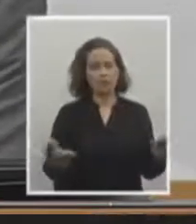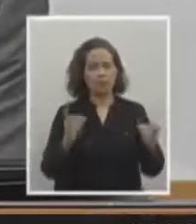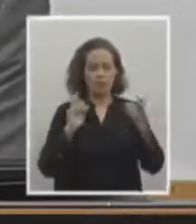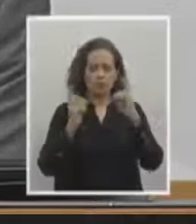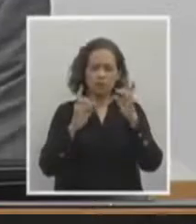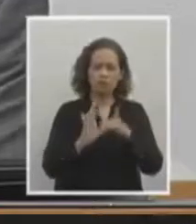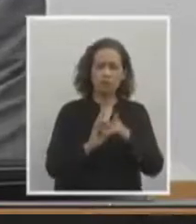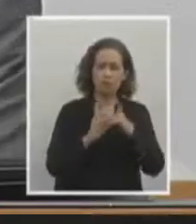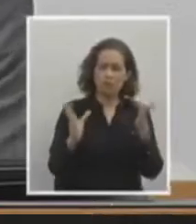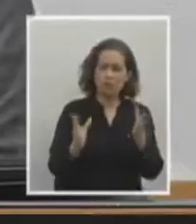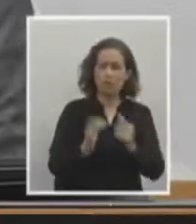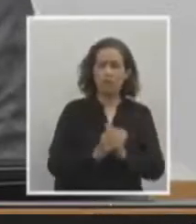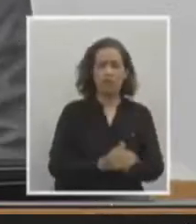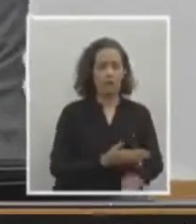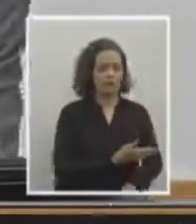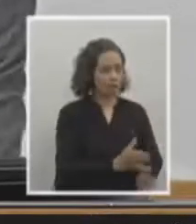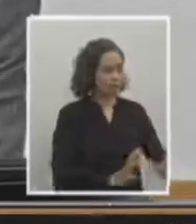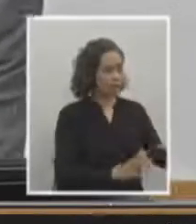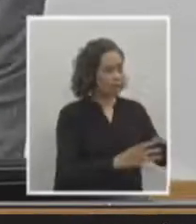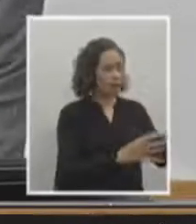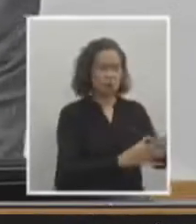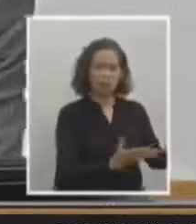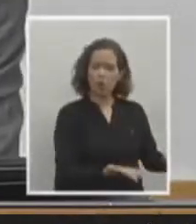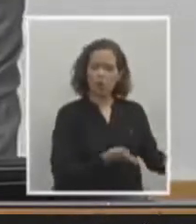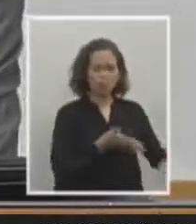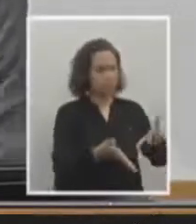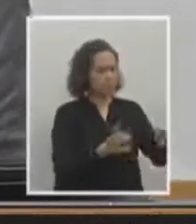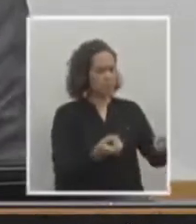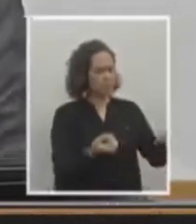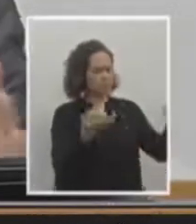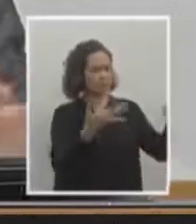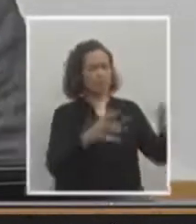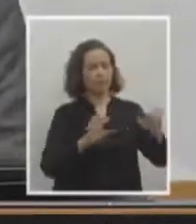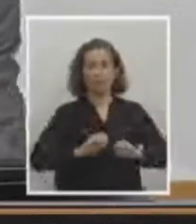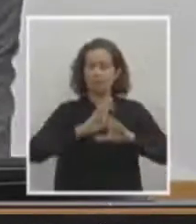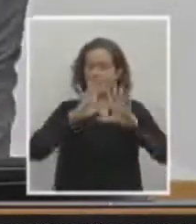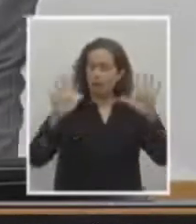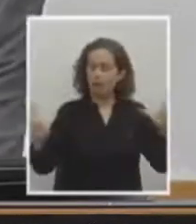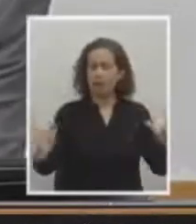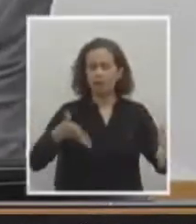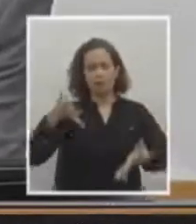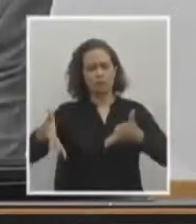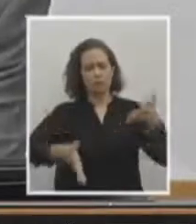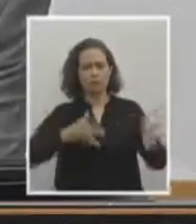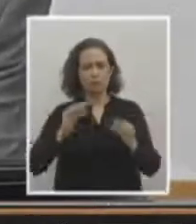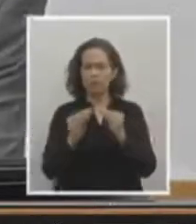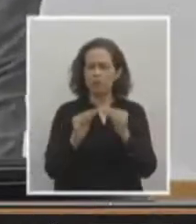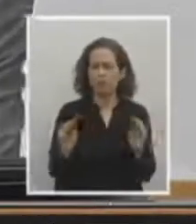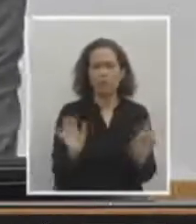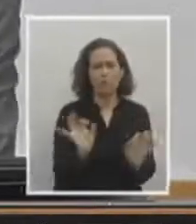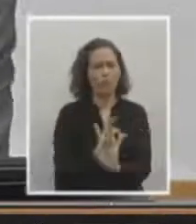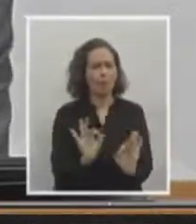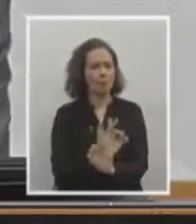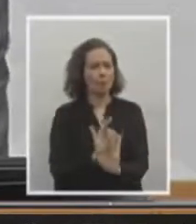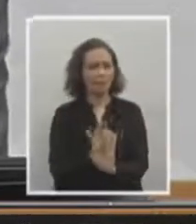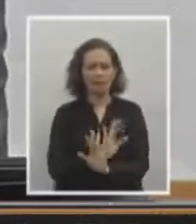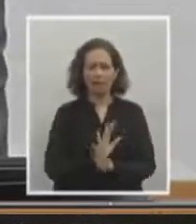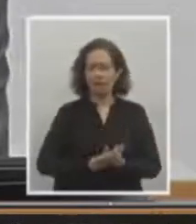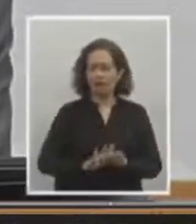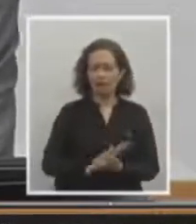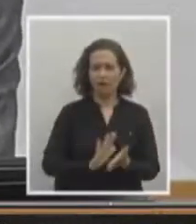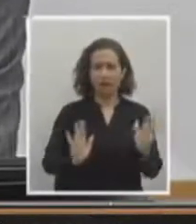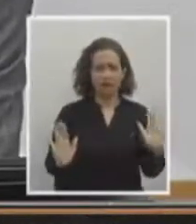professores efetivos. Então, acho que fica aí muito bem esclarecido, né, sem nenhum prejuízo e desnecessário